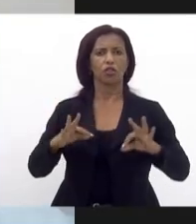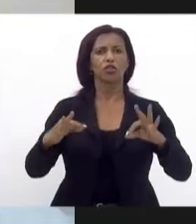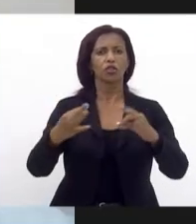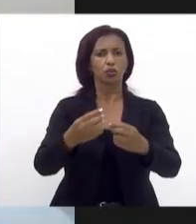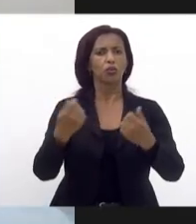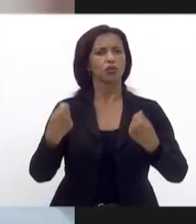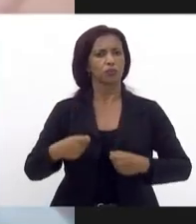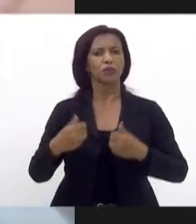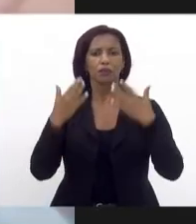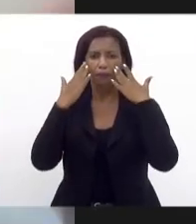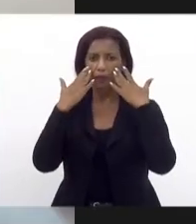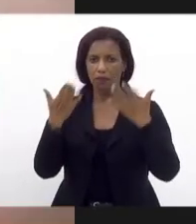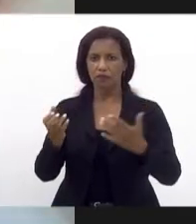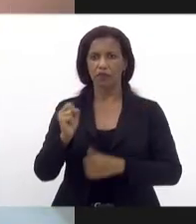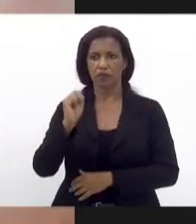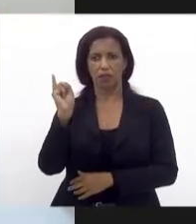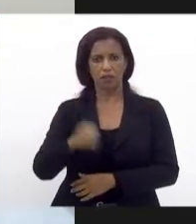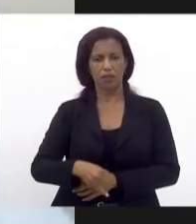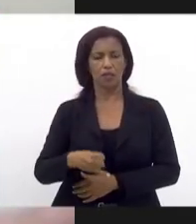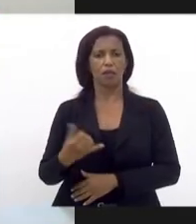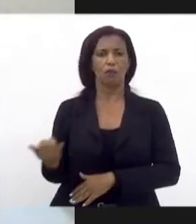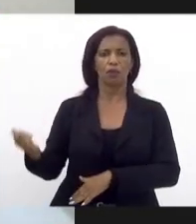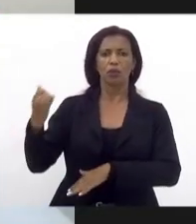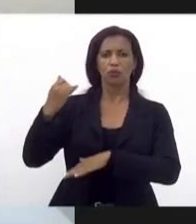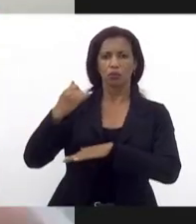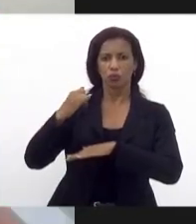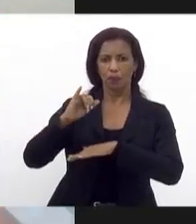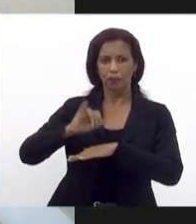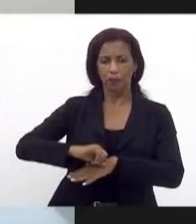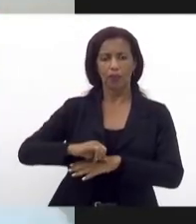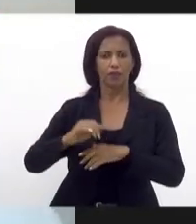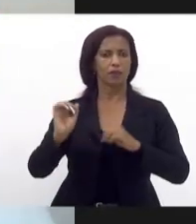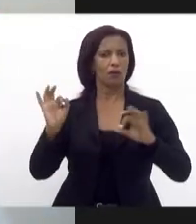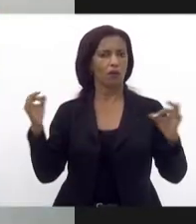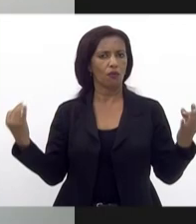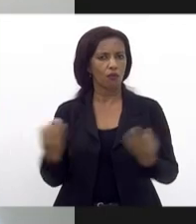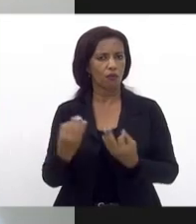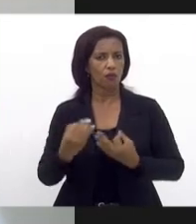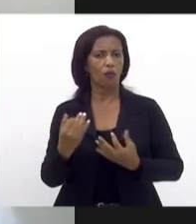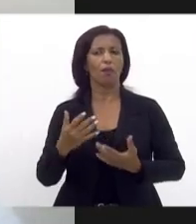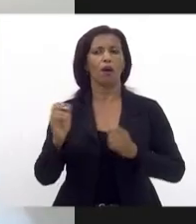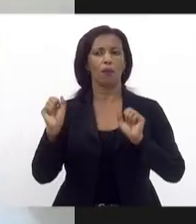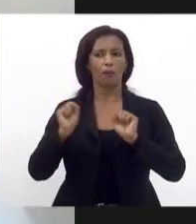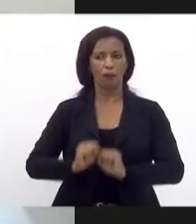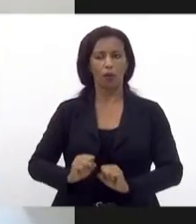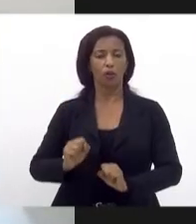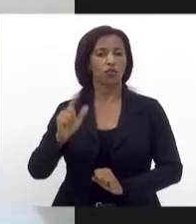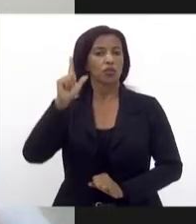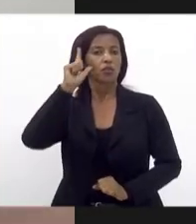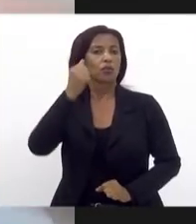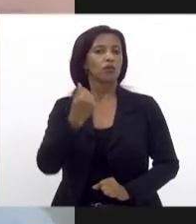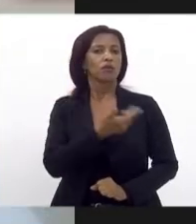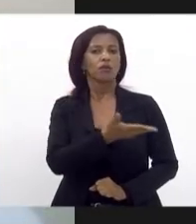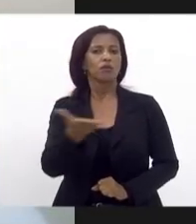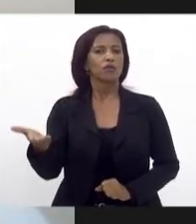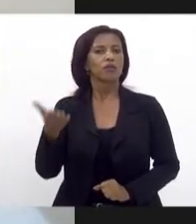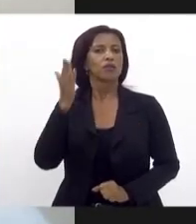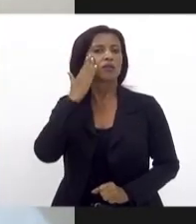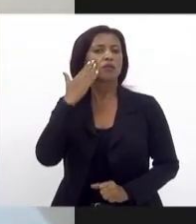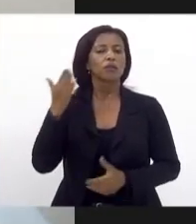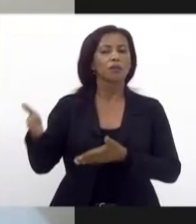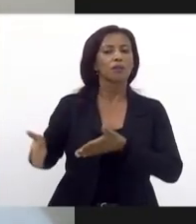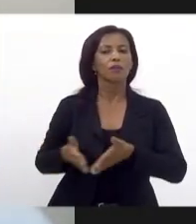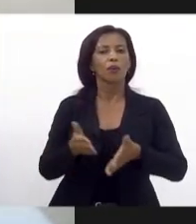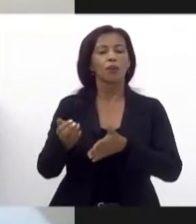que manifestar, colocar sua posição formal. Agora, tem que, ao final, e logicamente vocês vão saber o melhor